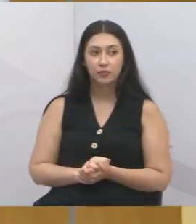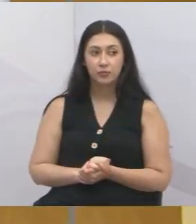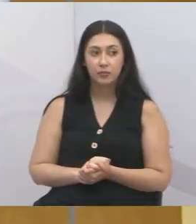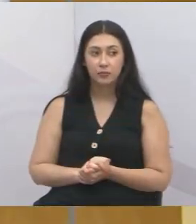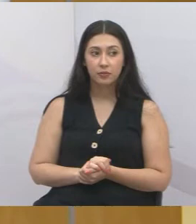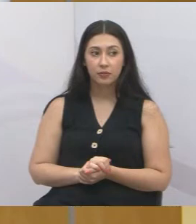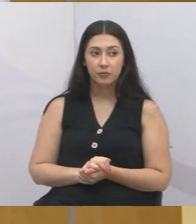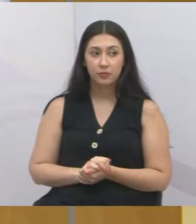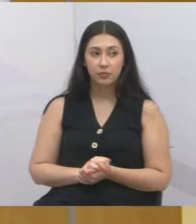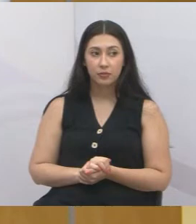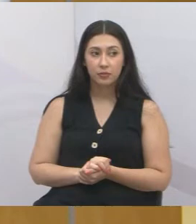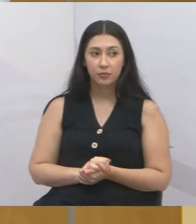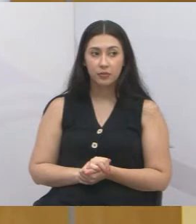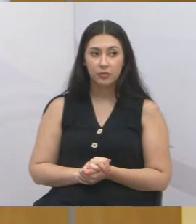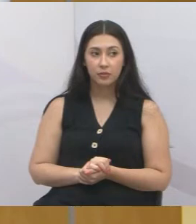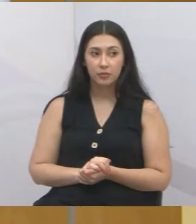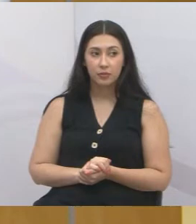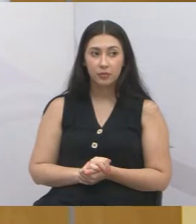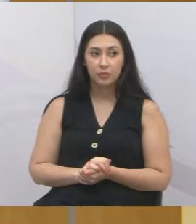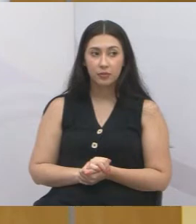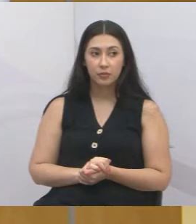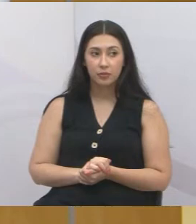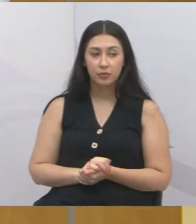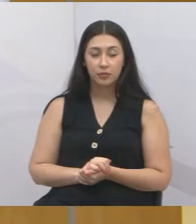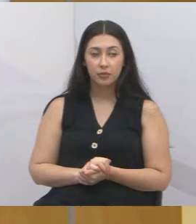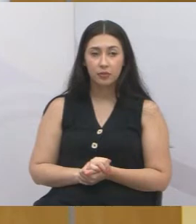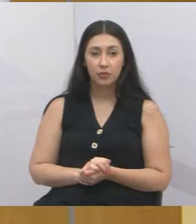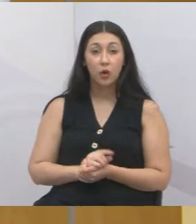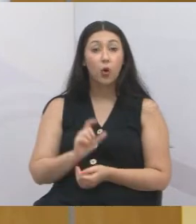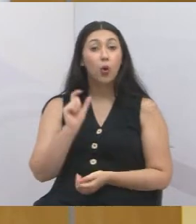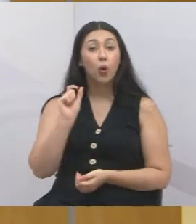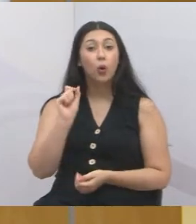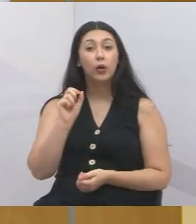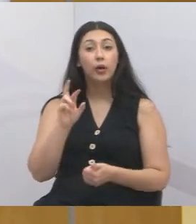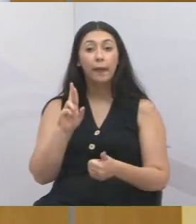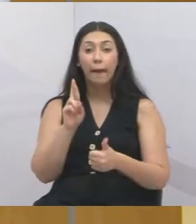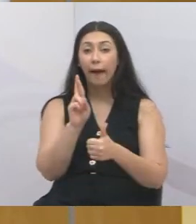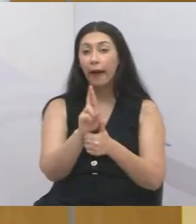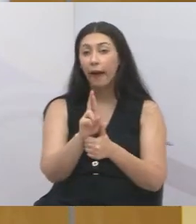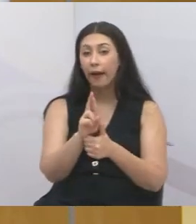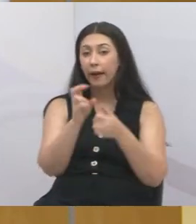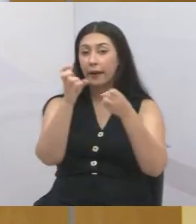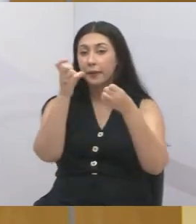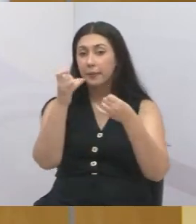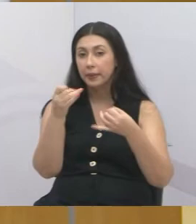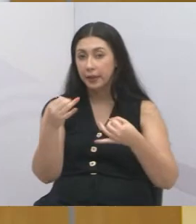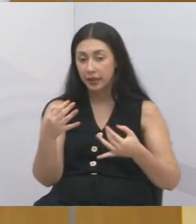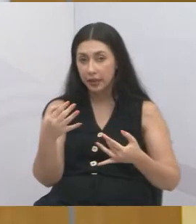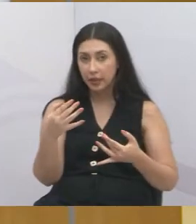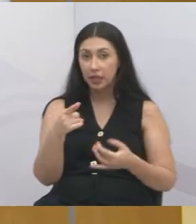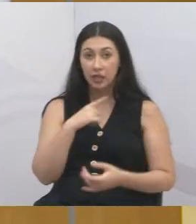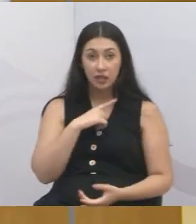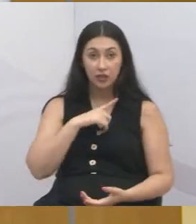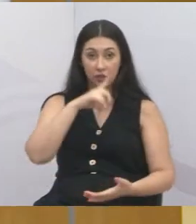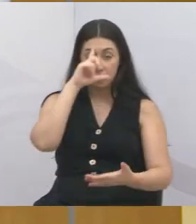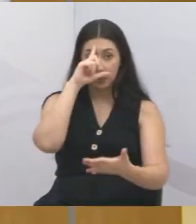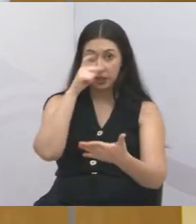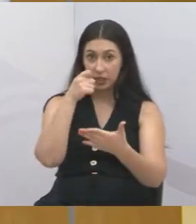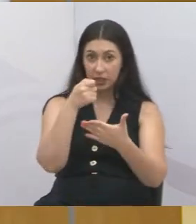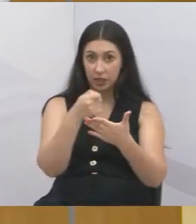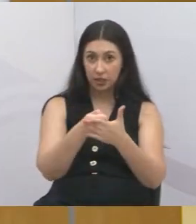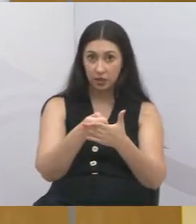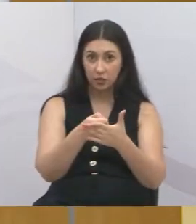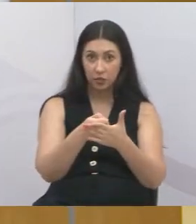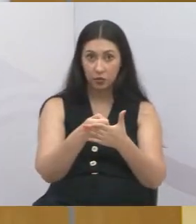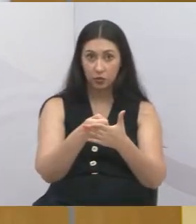Pode voltar para mim? O que a Procuradoria alega é que houve uma decisão do Supremo